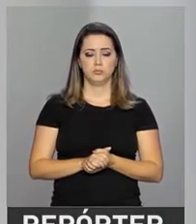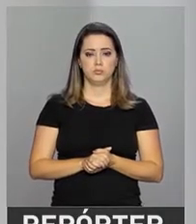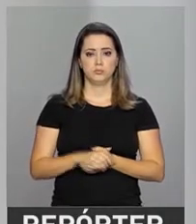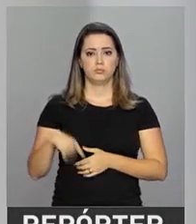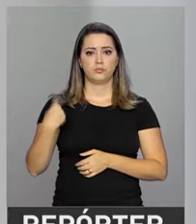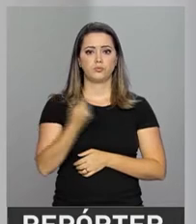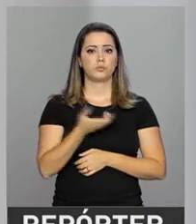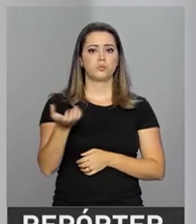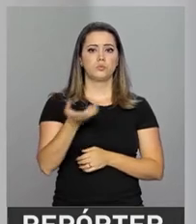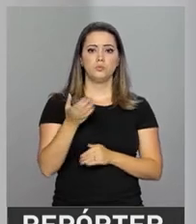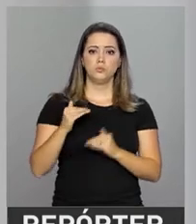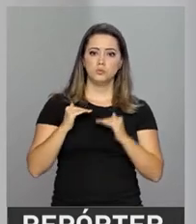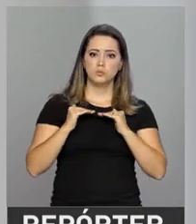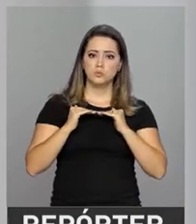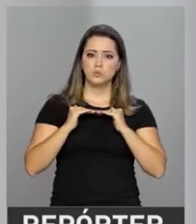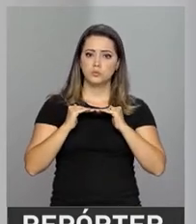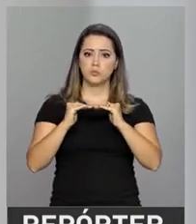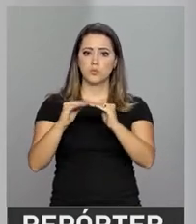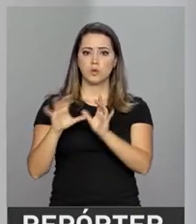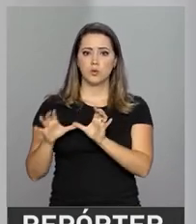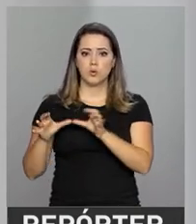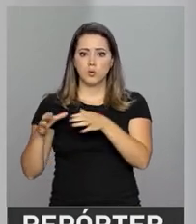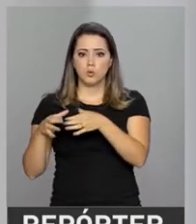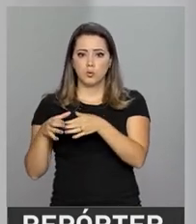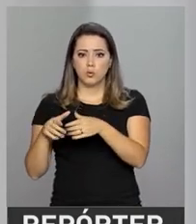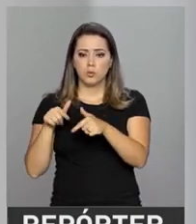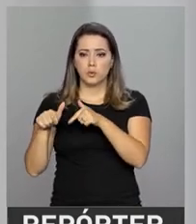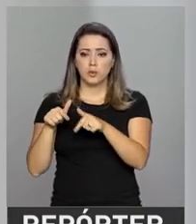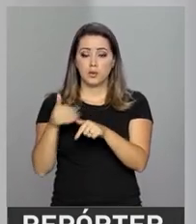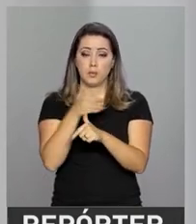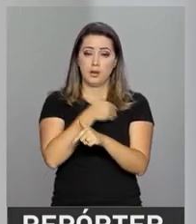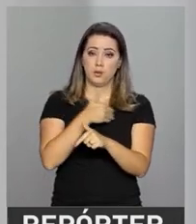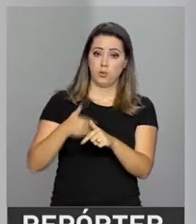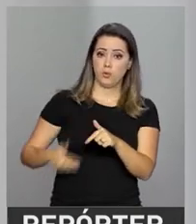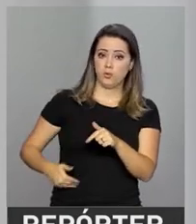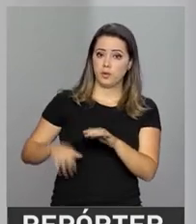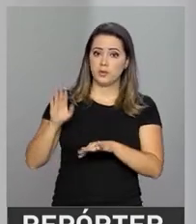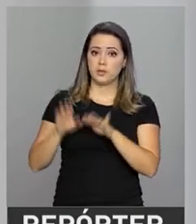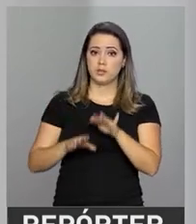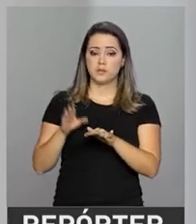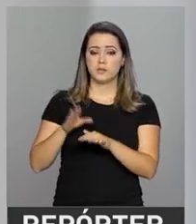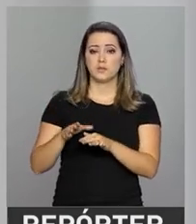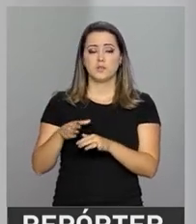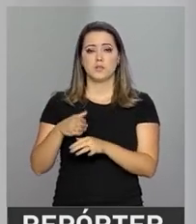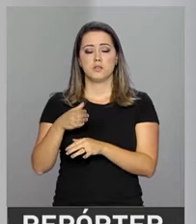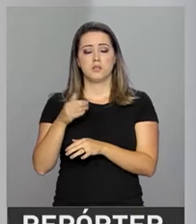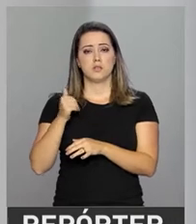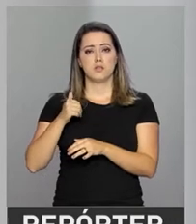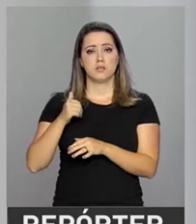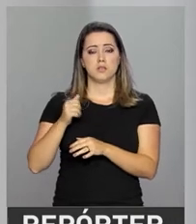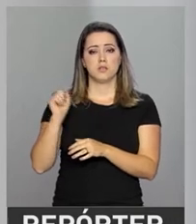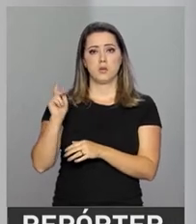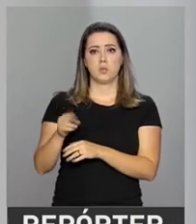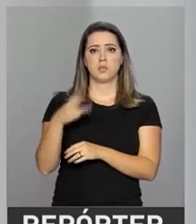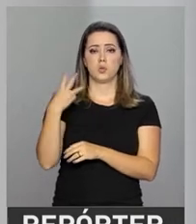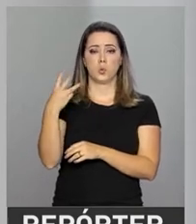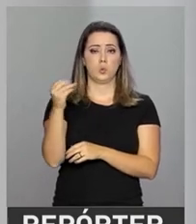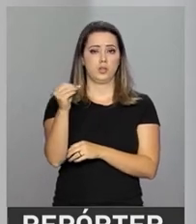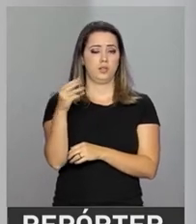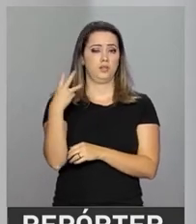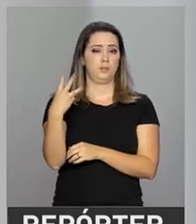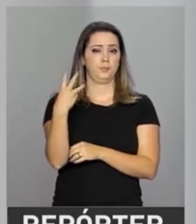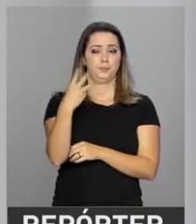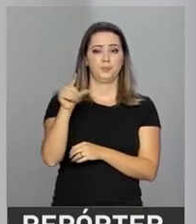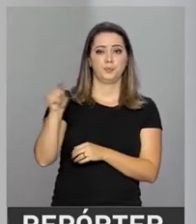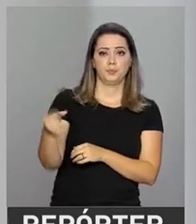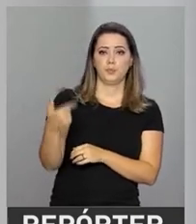Nós queremos igualar os trabalhadores públicos, que muitas vezes se aposentam com 30, 33 mil, 20